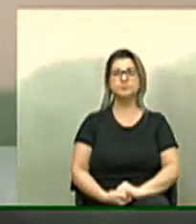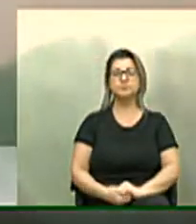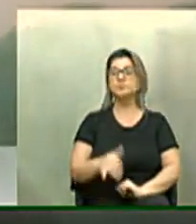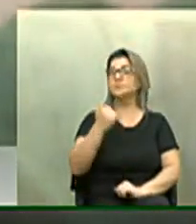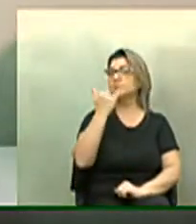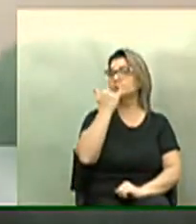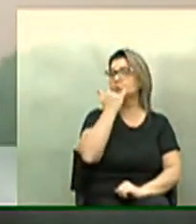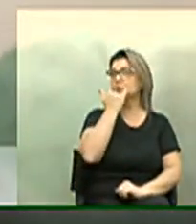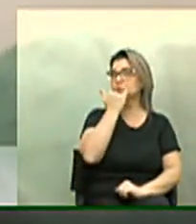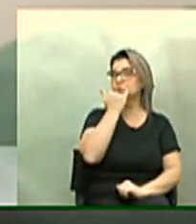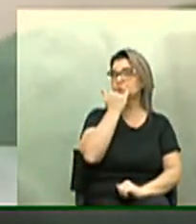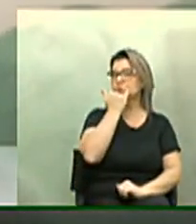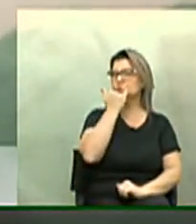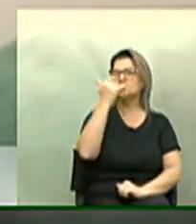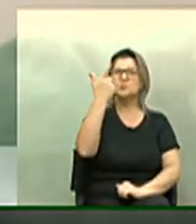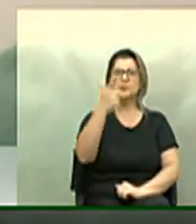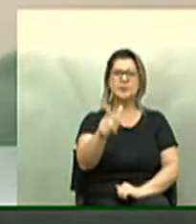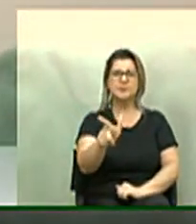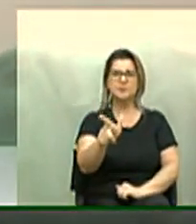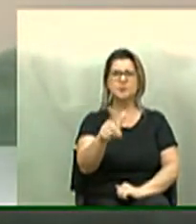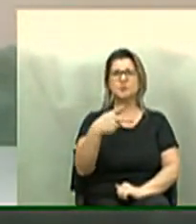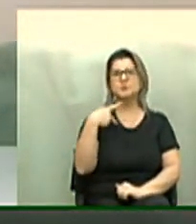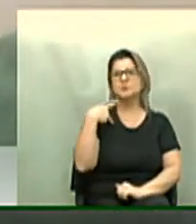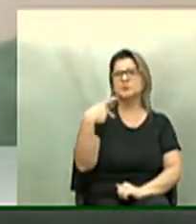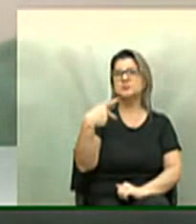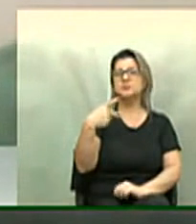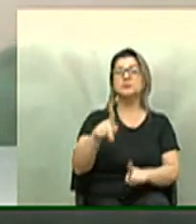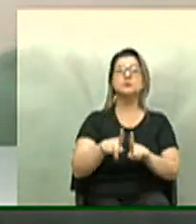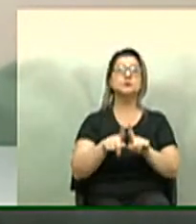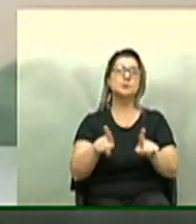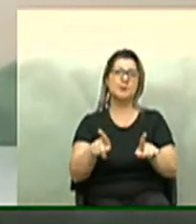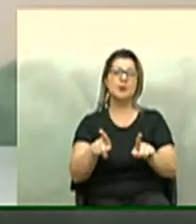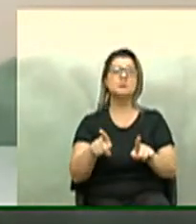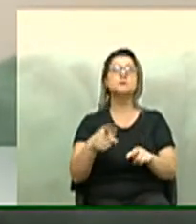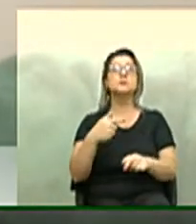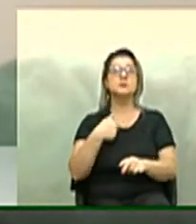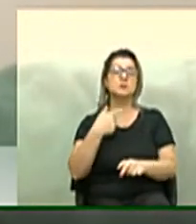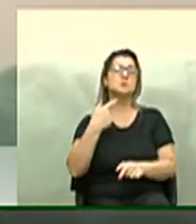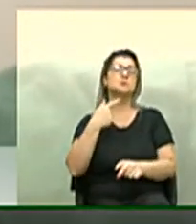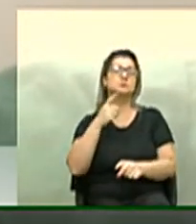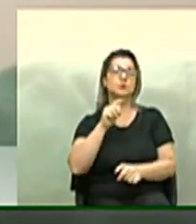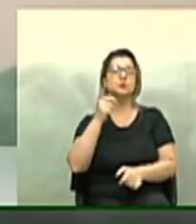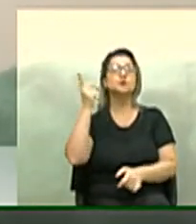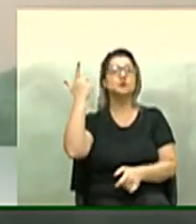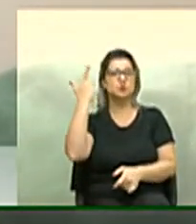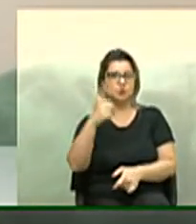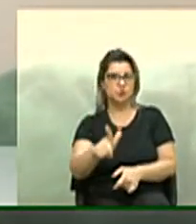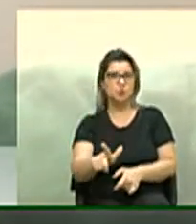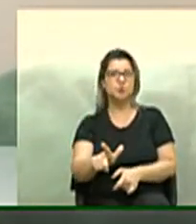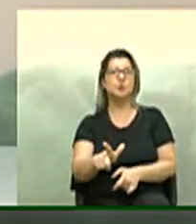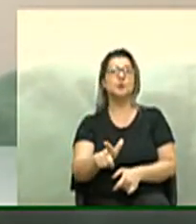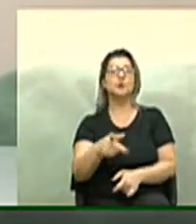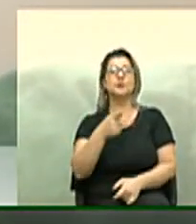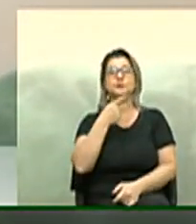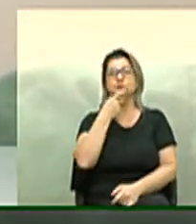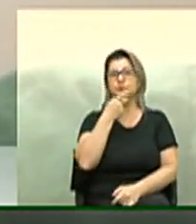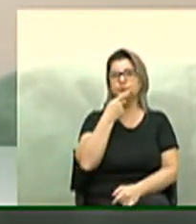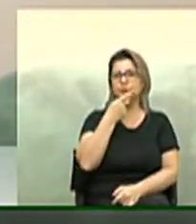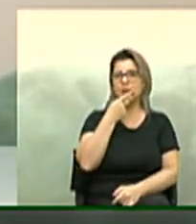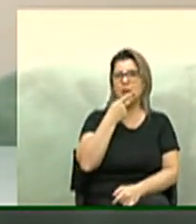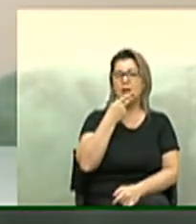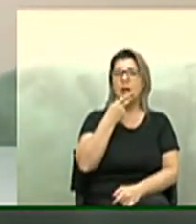desculpa a gente ser repetitivo, presidente, mas eu vou tocar de novo na mesma tecla que tocou o